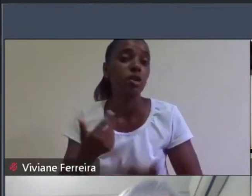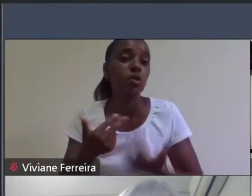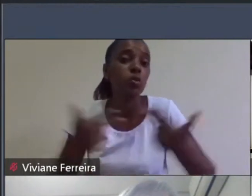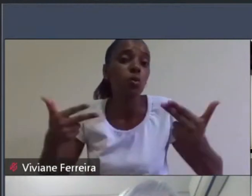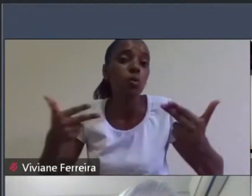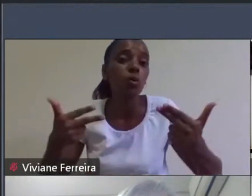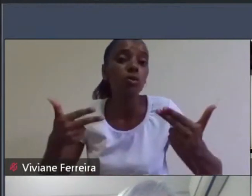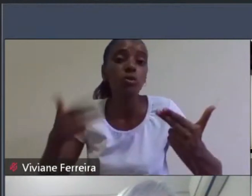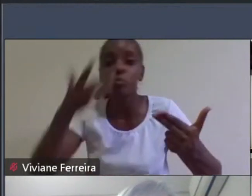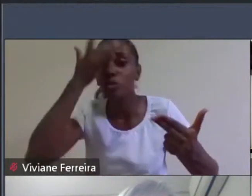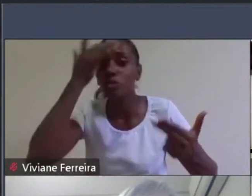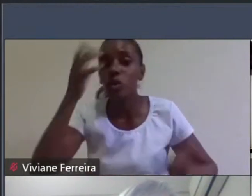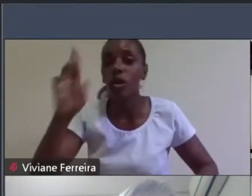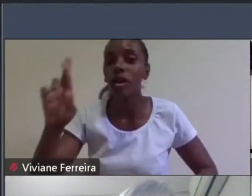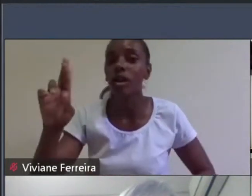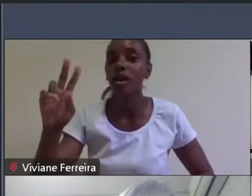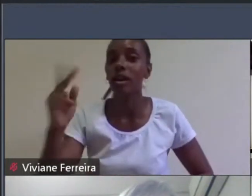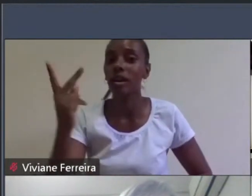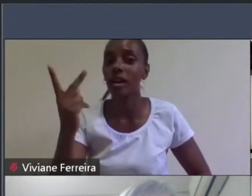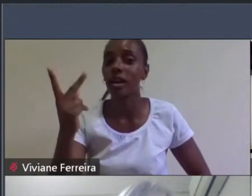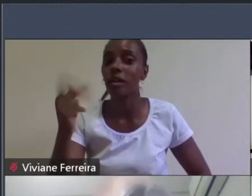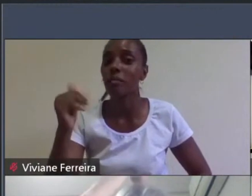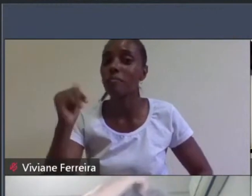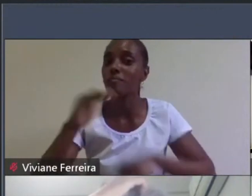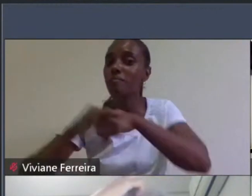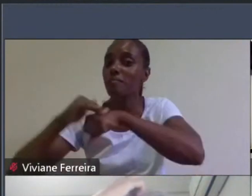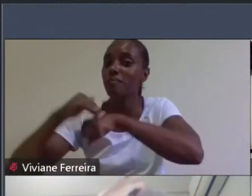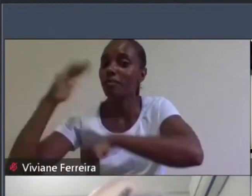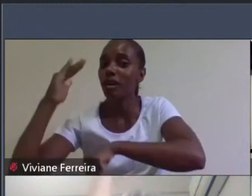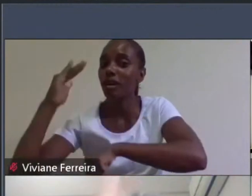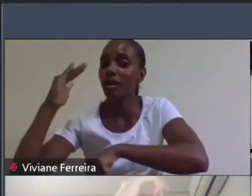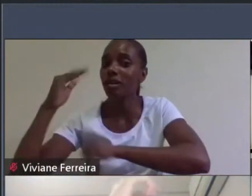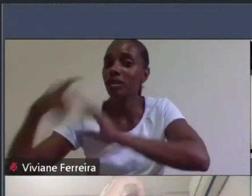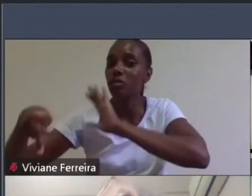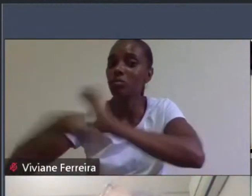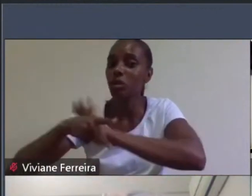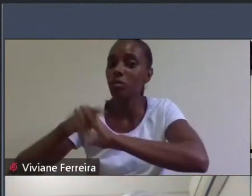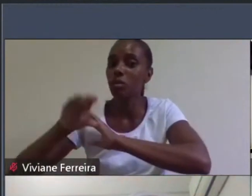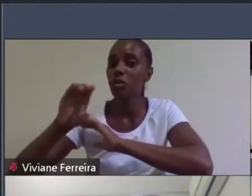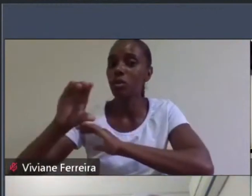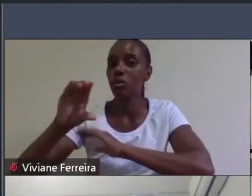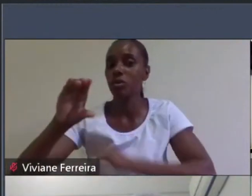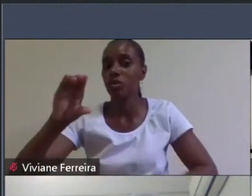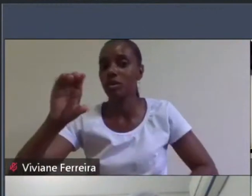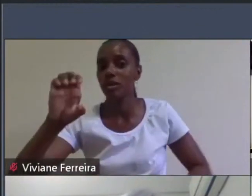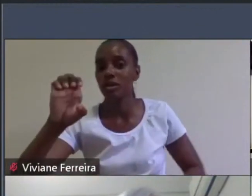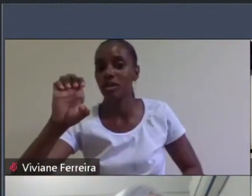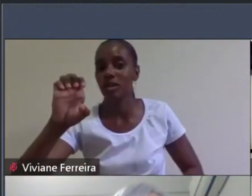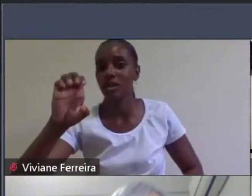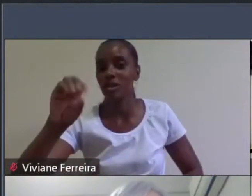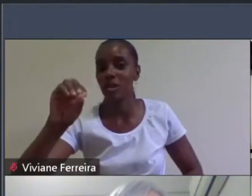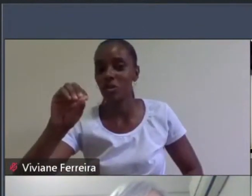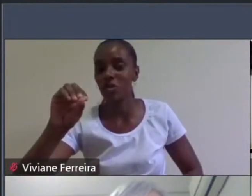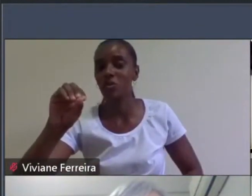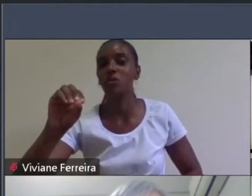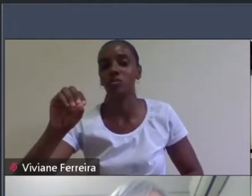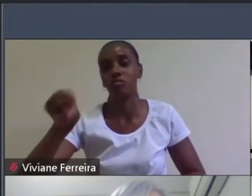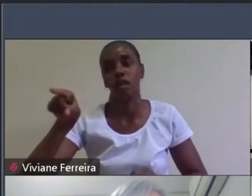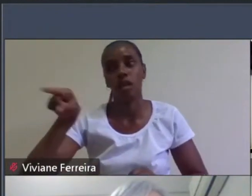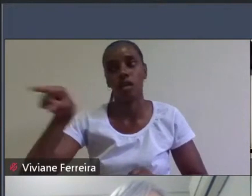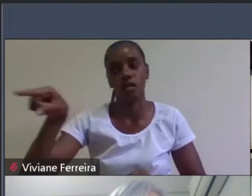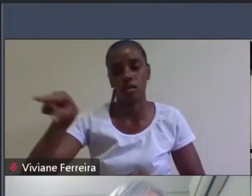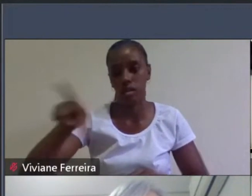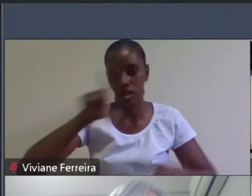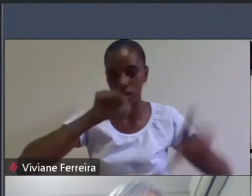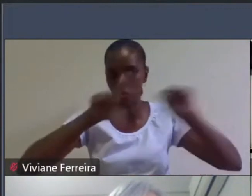do RH precisa, mais do que até o próprio CEO, porque não é ele que seleciona as